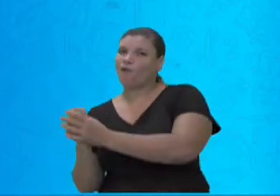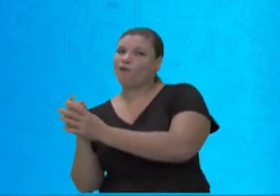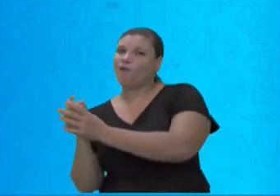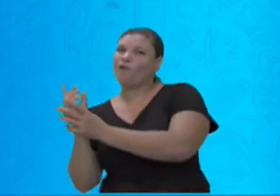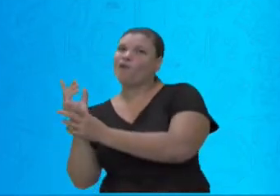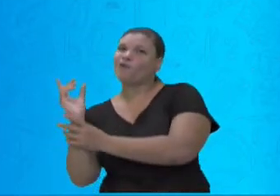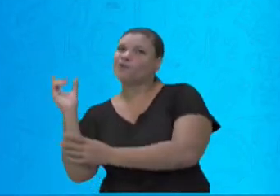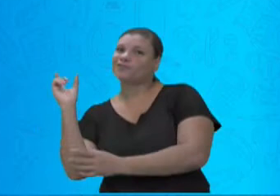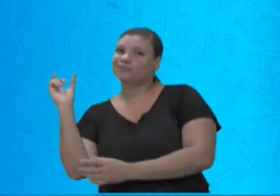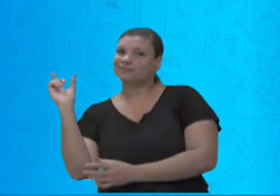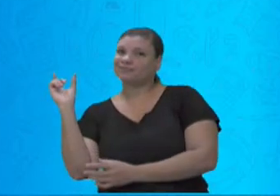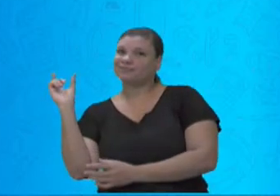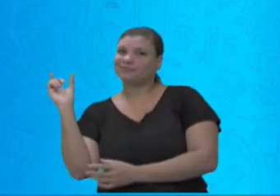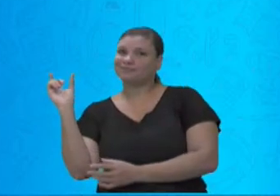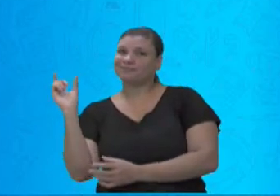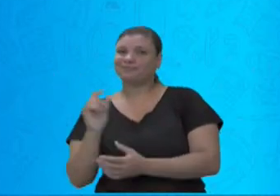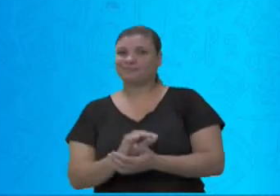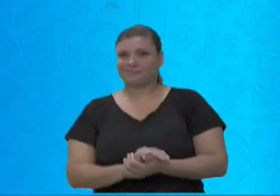Chapéu,